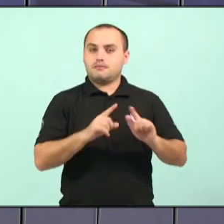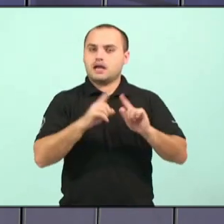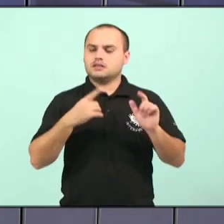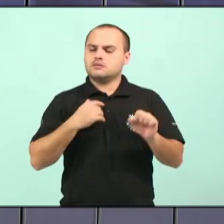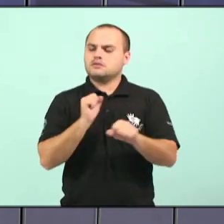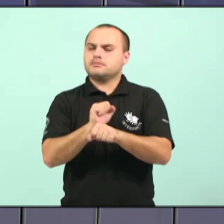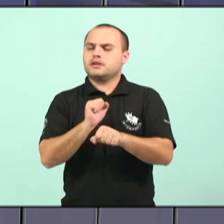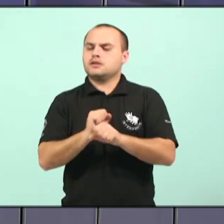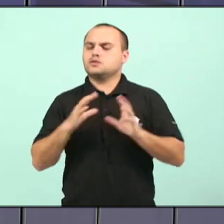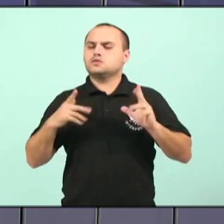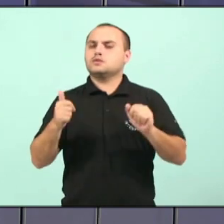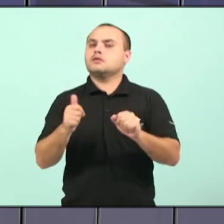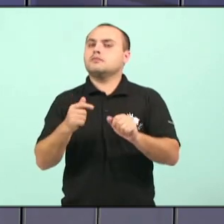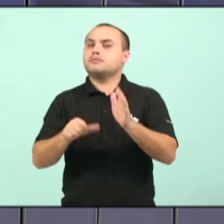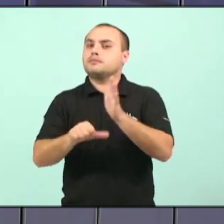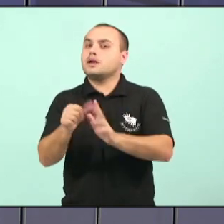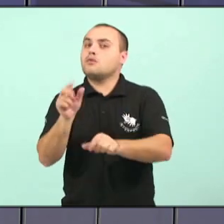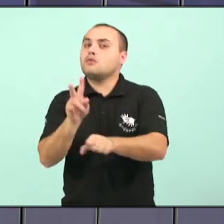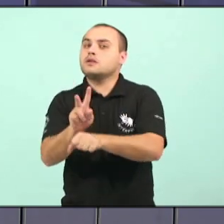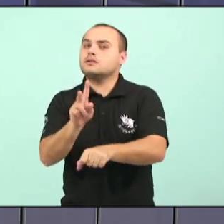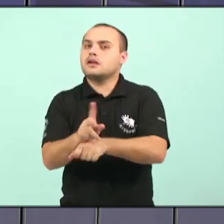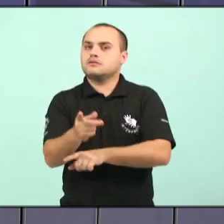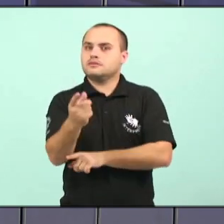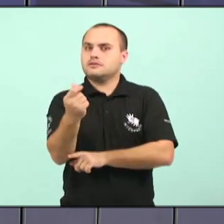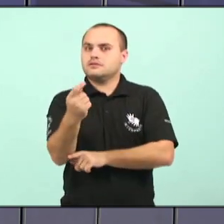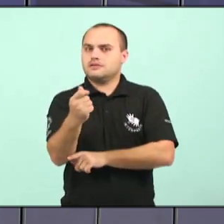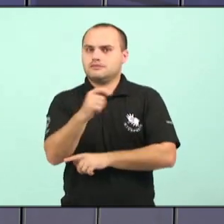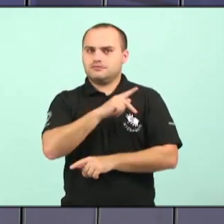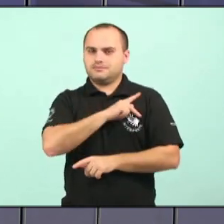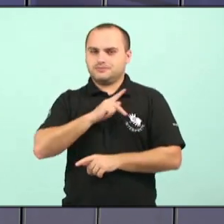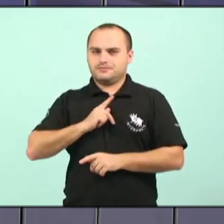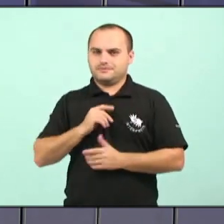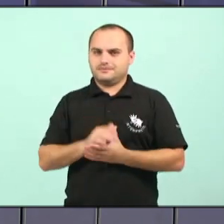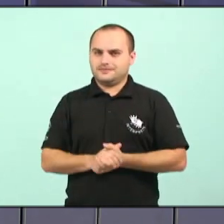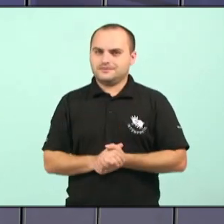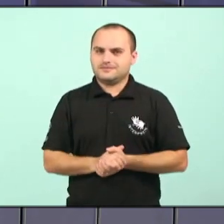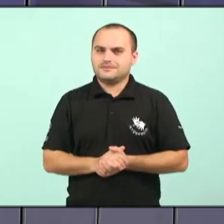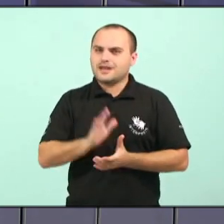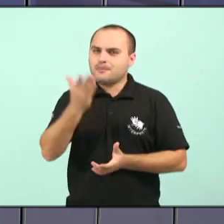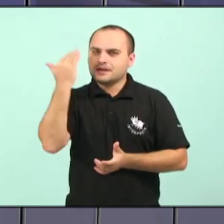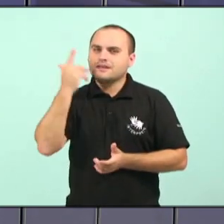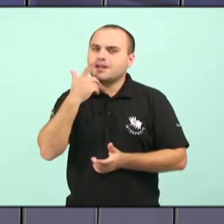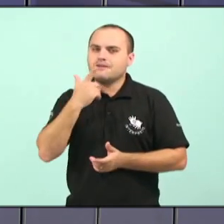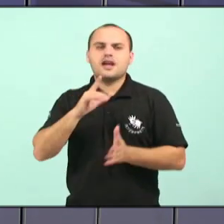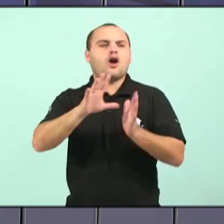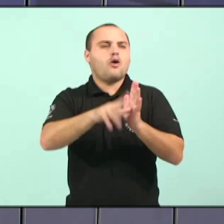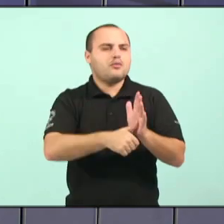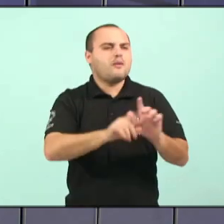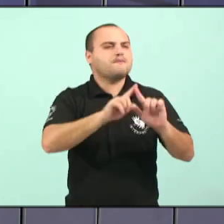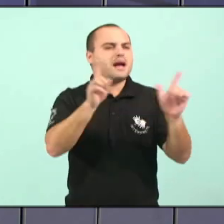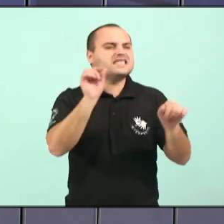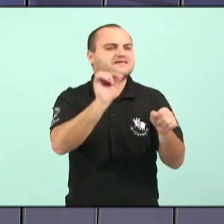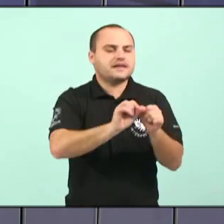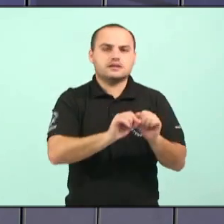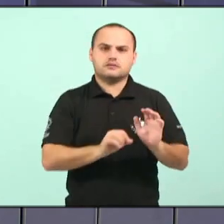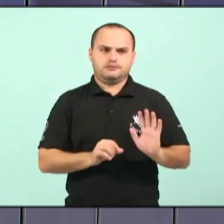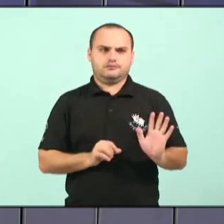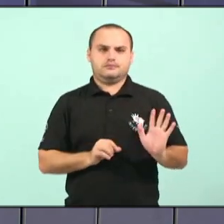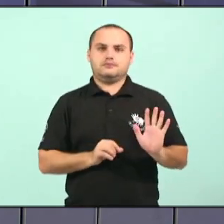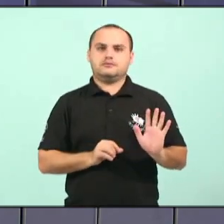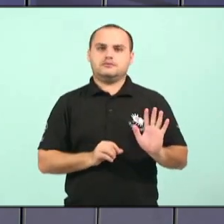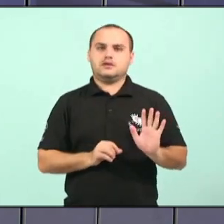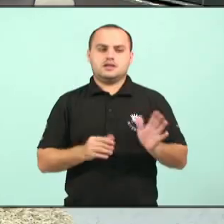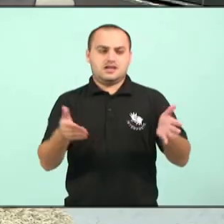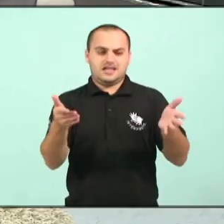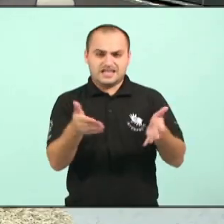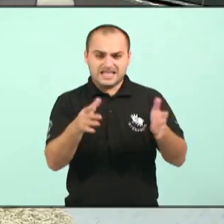com zelo pelo dinheiro público. Aquele jargão que existia antigamente do rouba mais faz, né? O importante é que eu esteja sendo atendido. Isso não